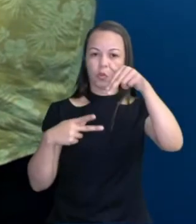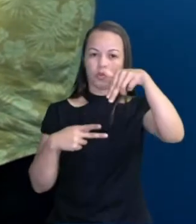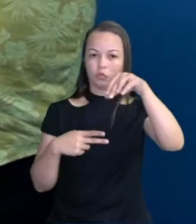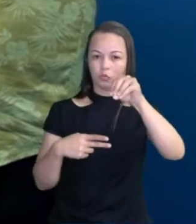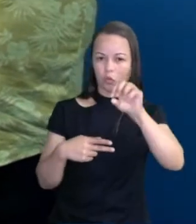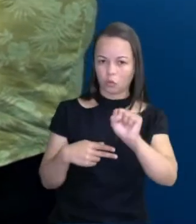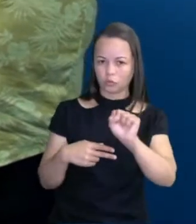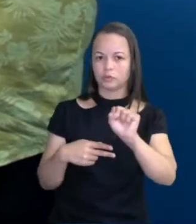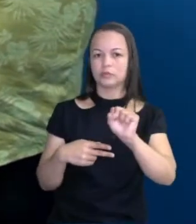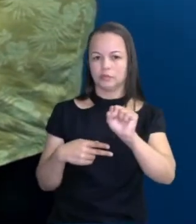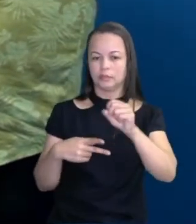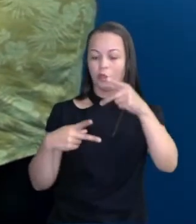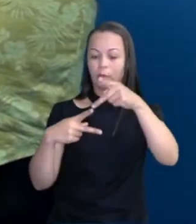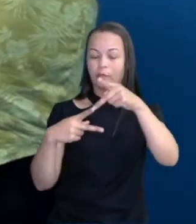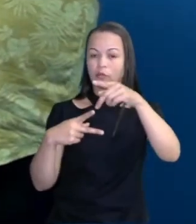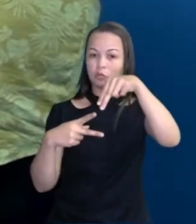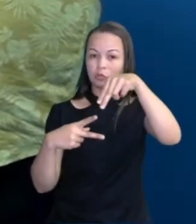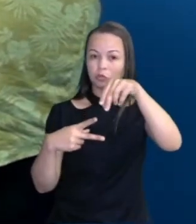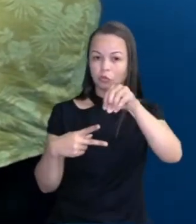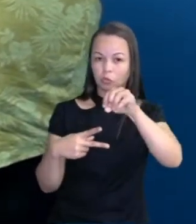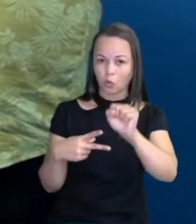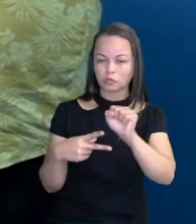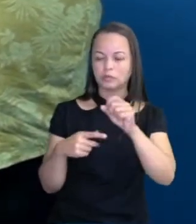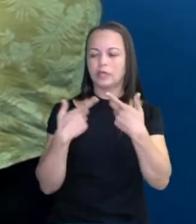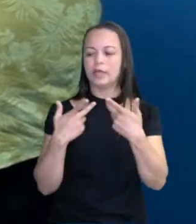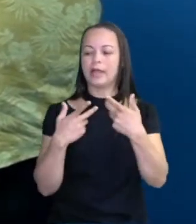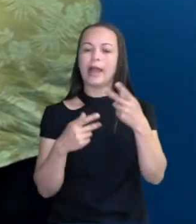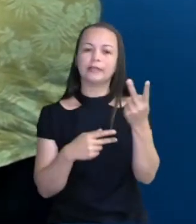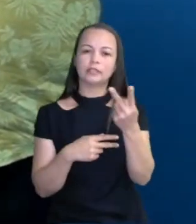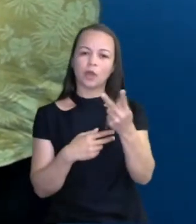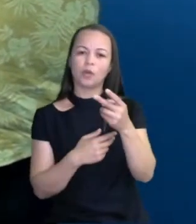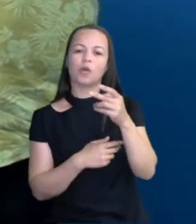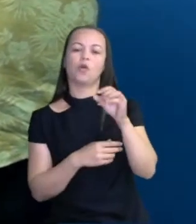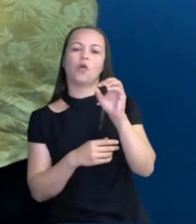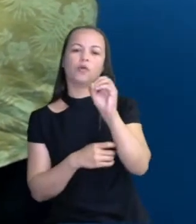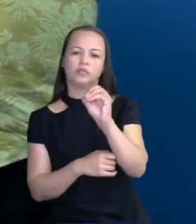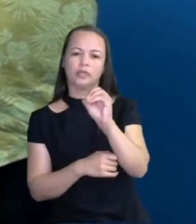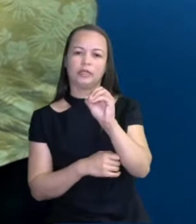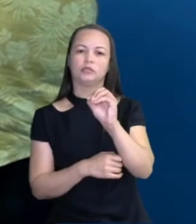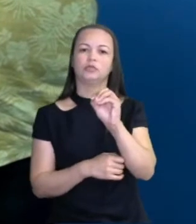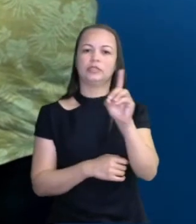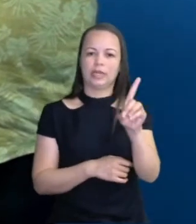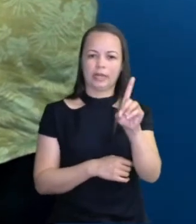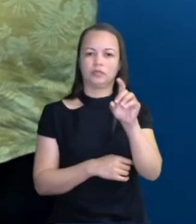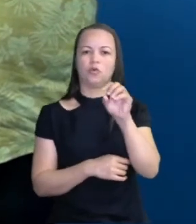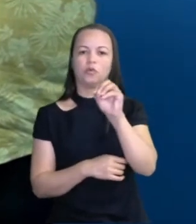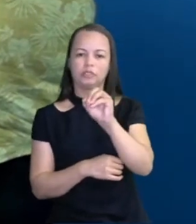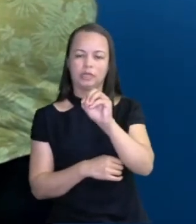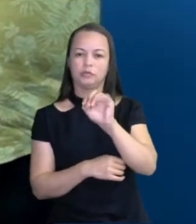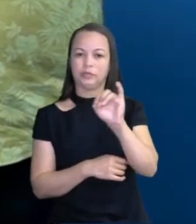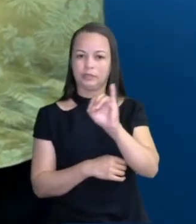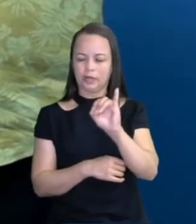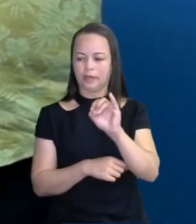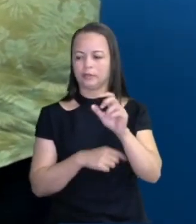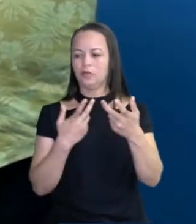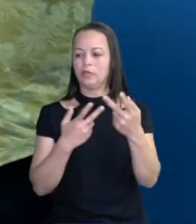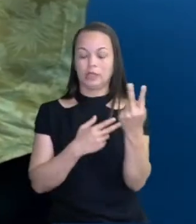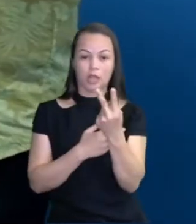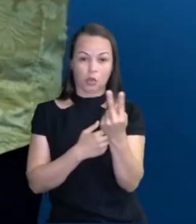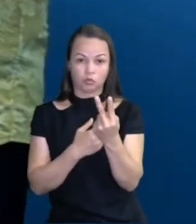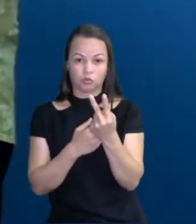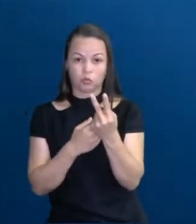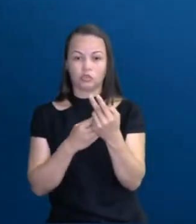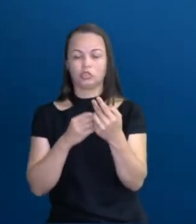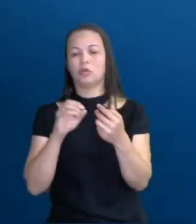isso que se diz que é um verbo transitivo indireto e um objeto indireto porque entre esses dois entre o verbo e o